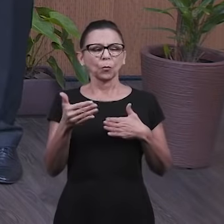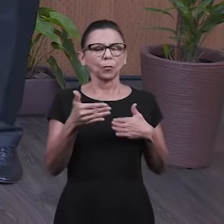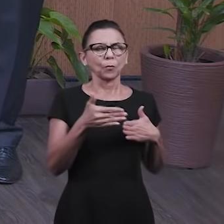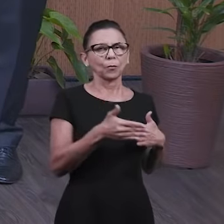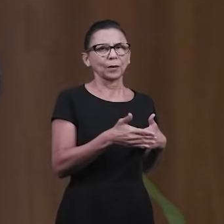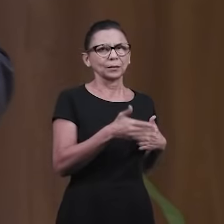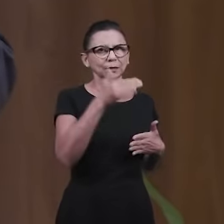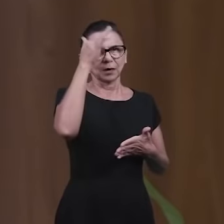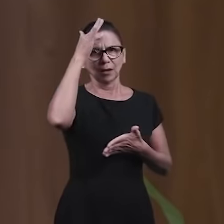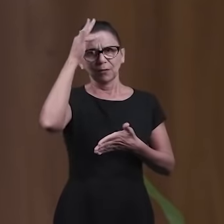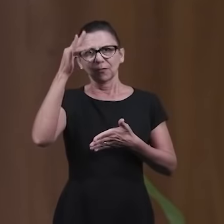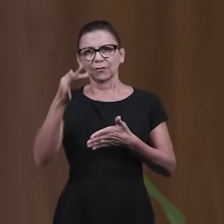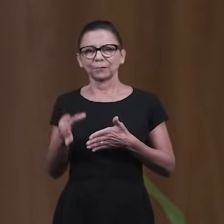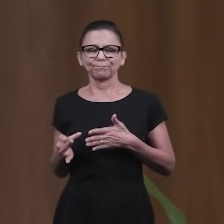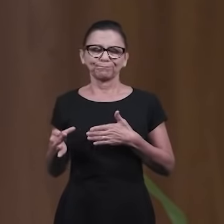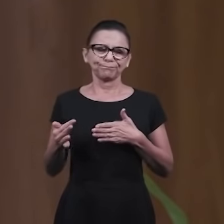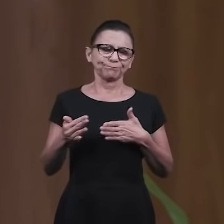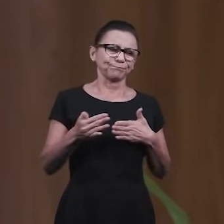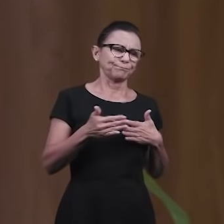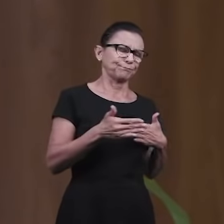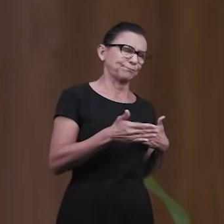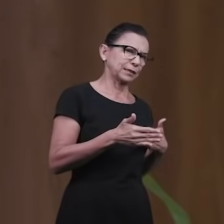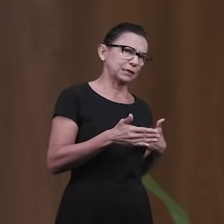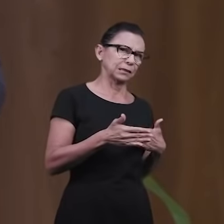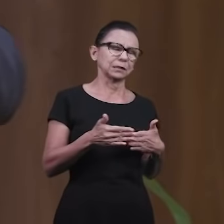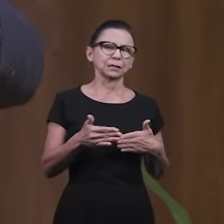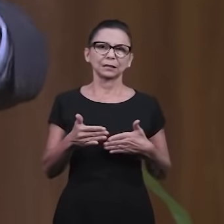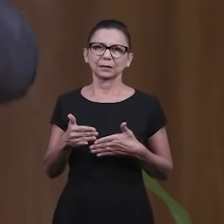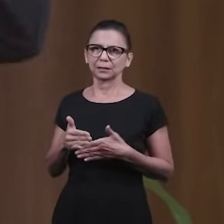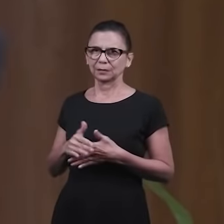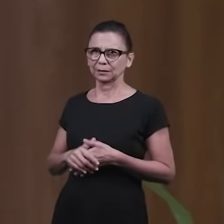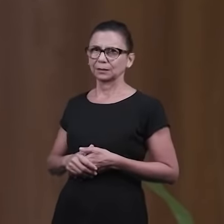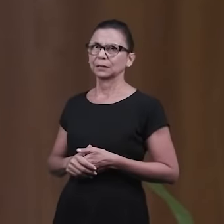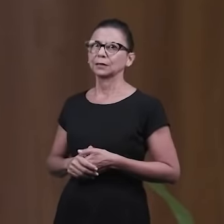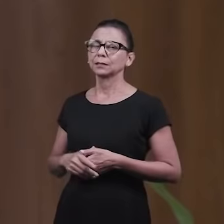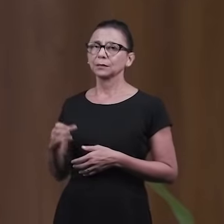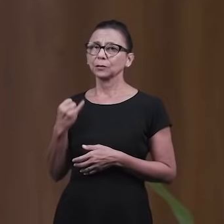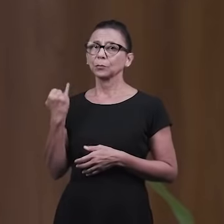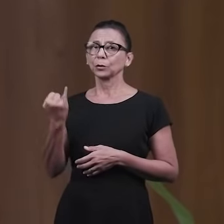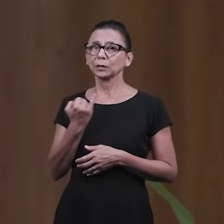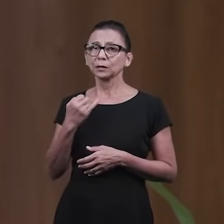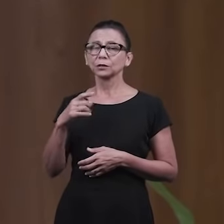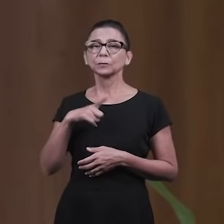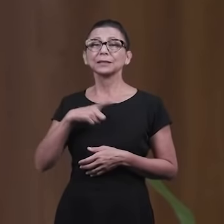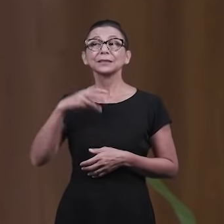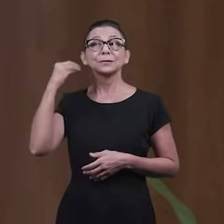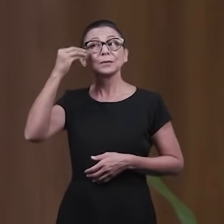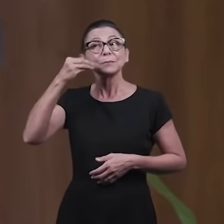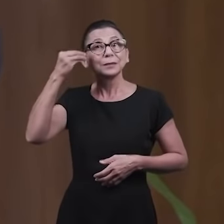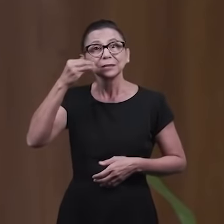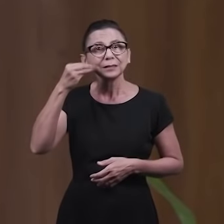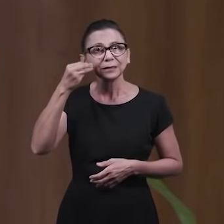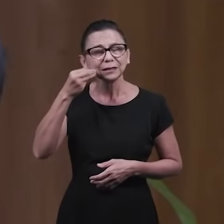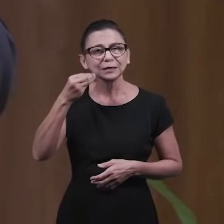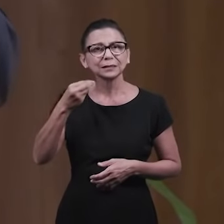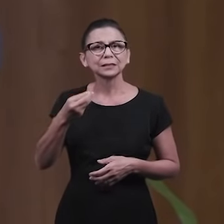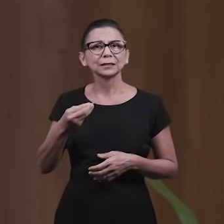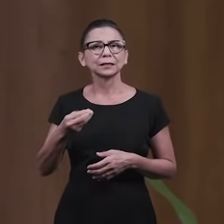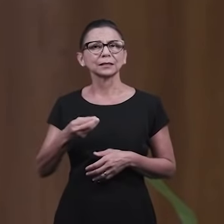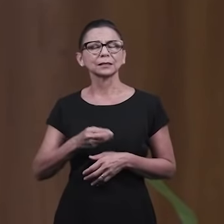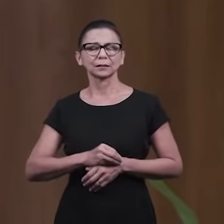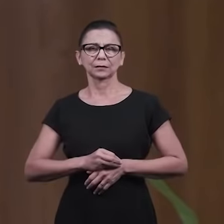experiência. Mas qual tipo de experiência e por que ter uma experiência? Uma experiência